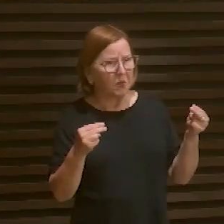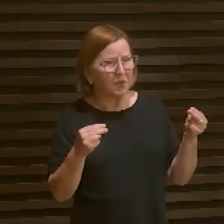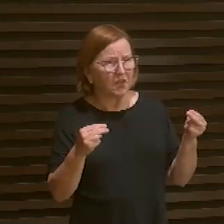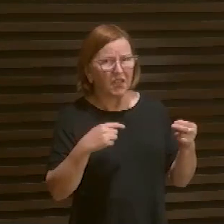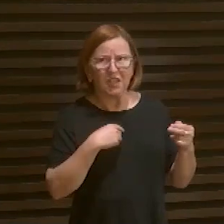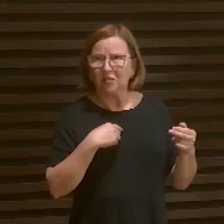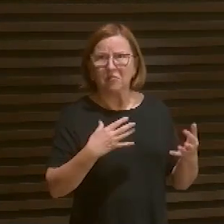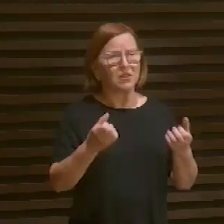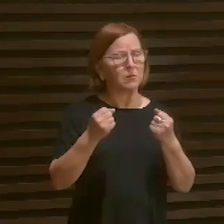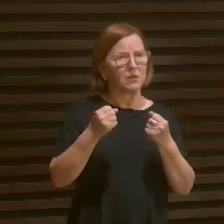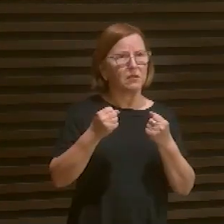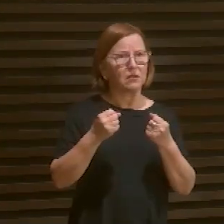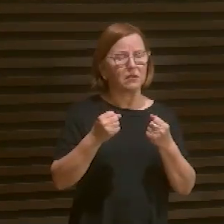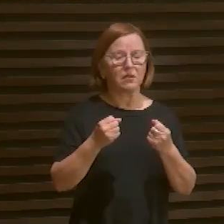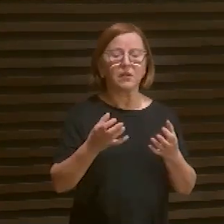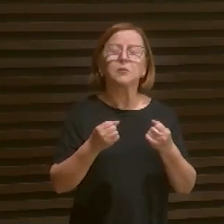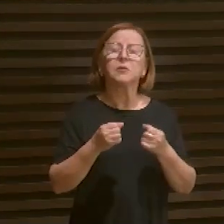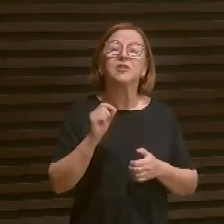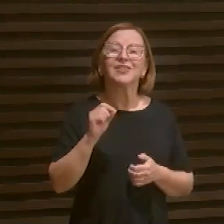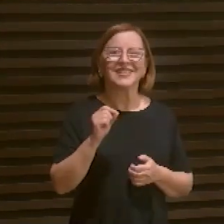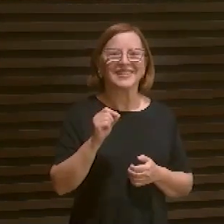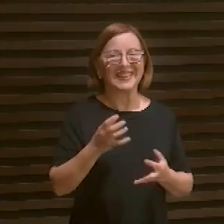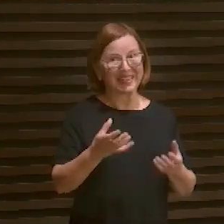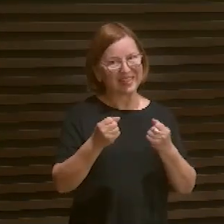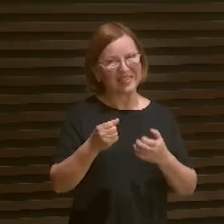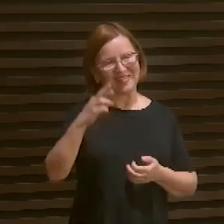recebido. Eu recebi de quem? Eu recebi do Senhor.